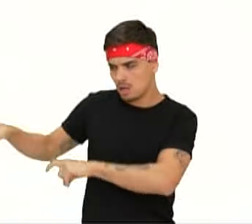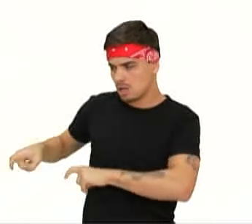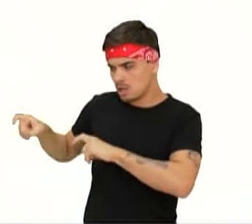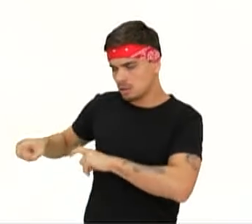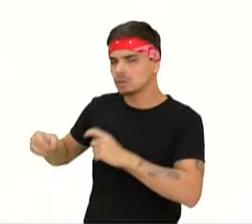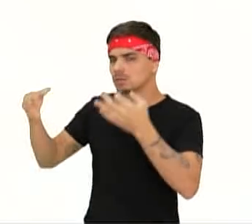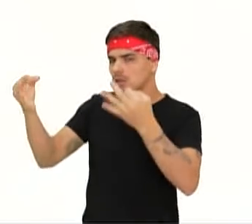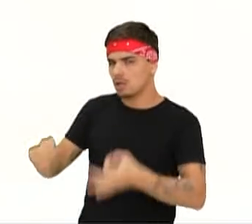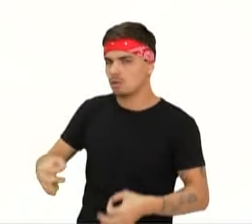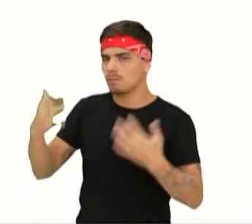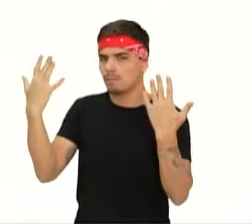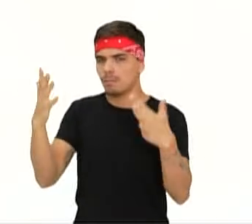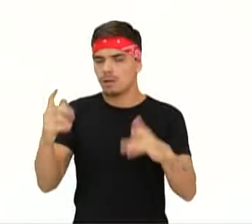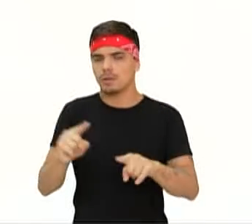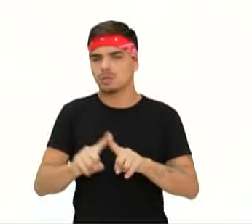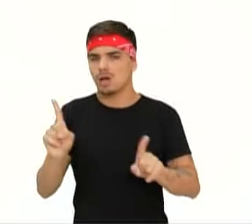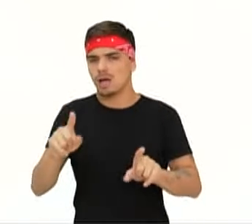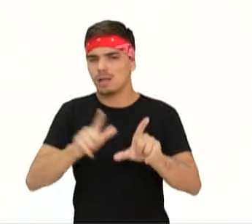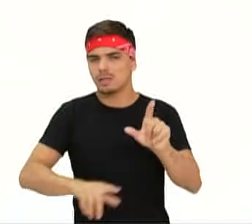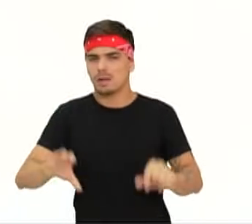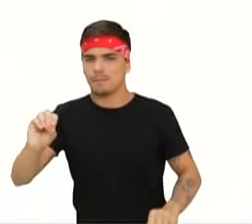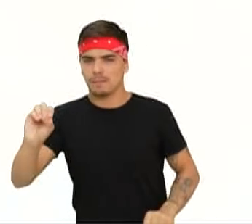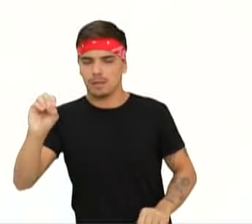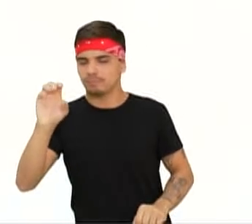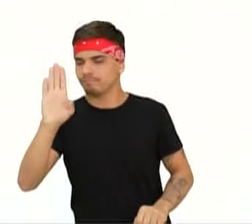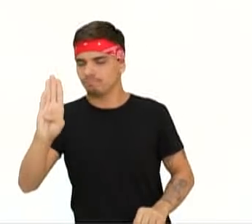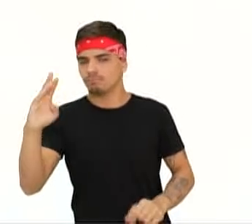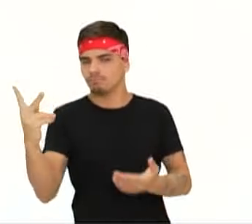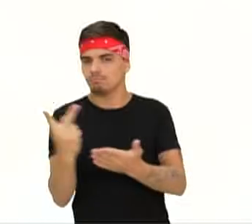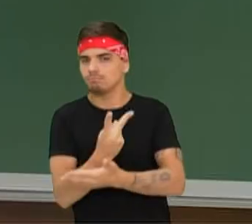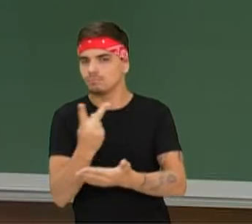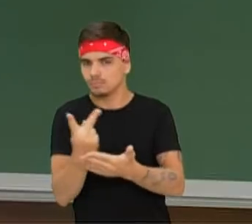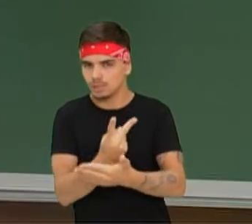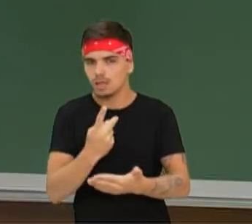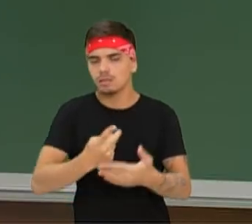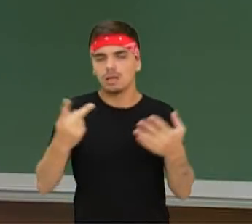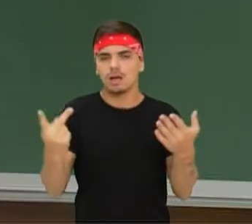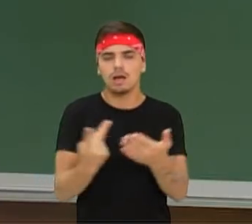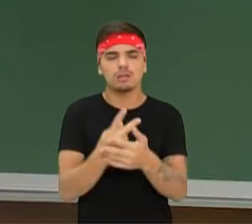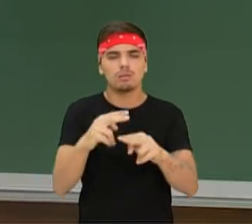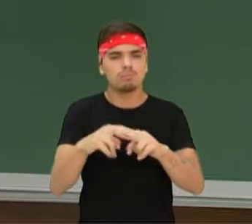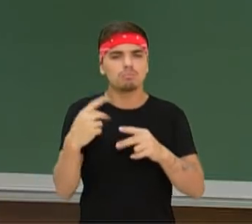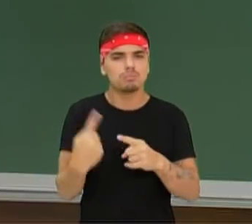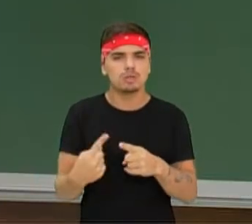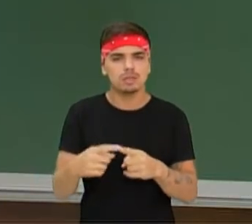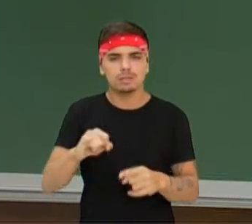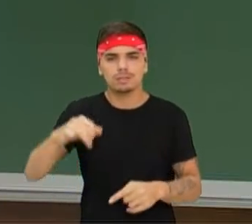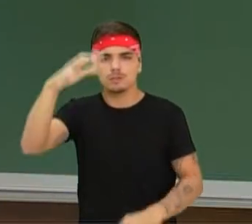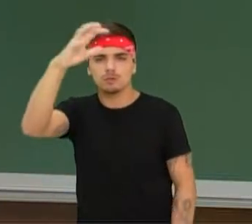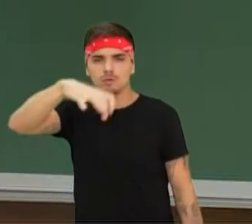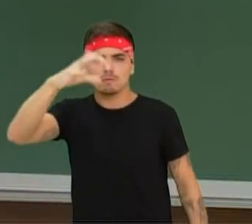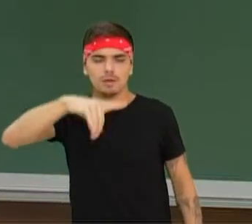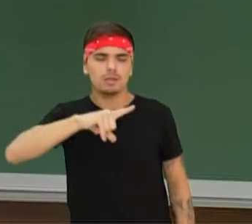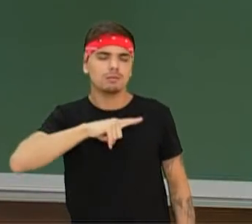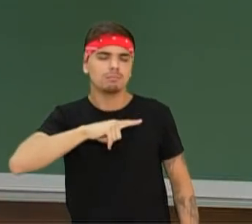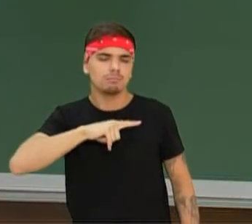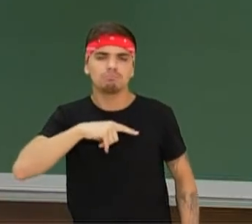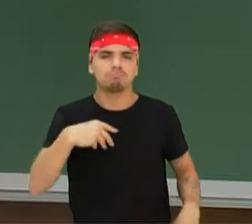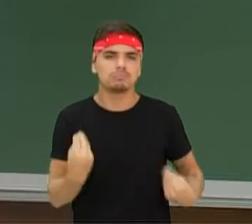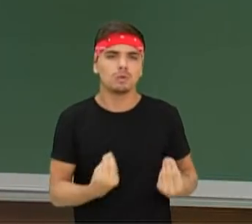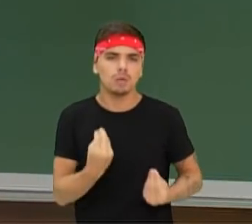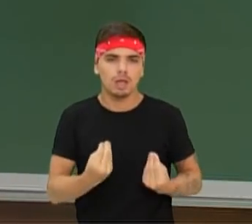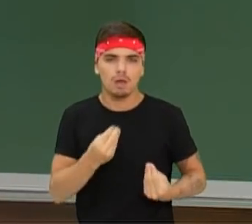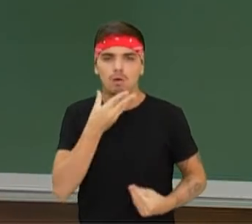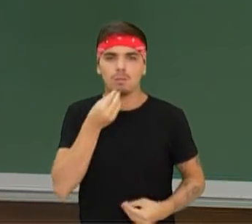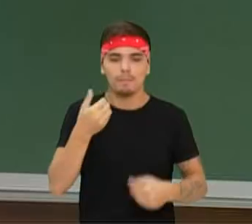tá de parabéns, né? Essa alternativa, ela tá incorreta, porque se chover demais, o homem precisa de técnicas